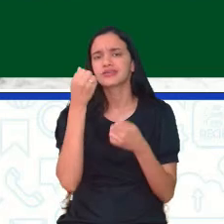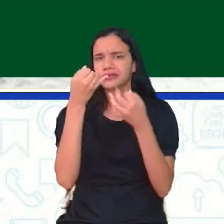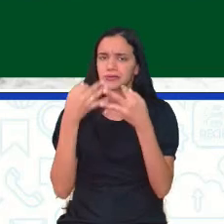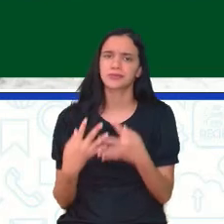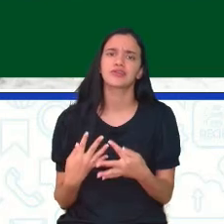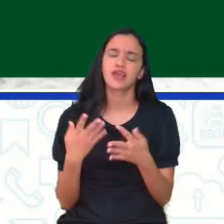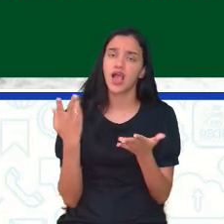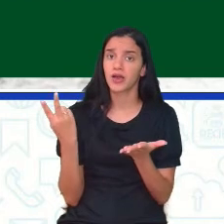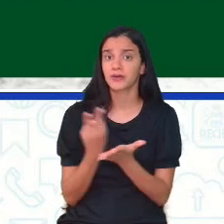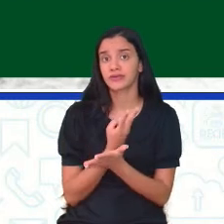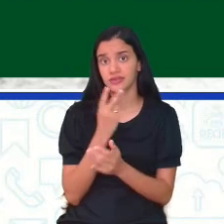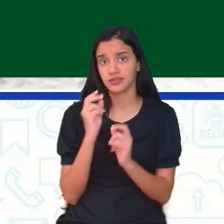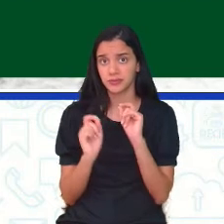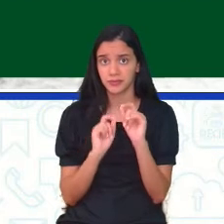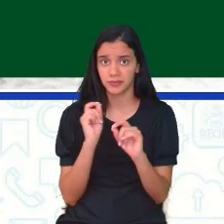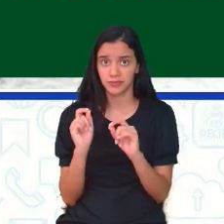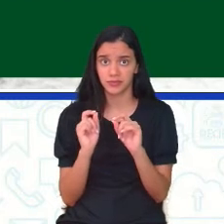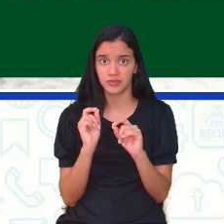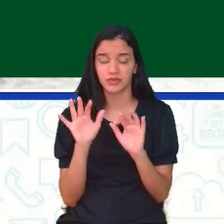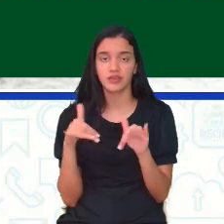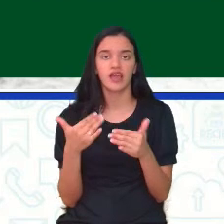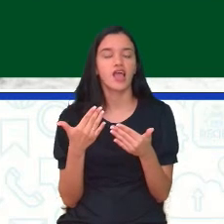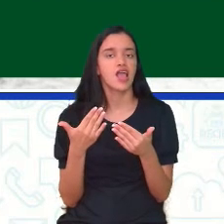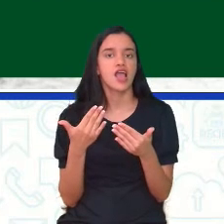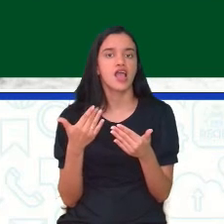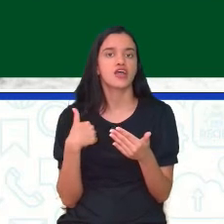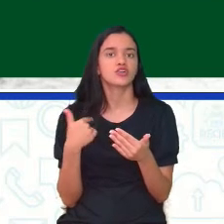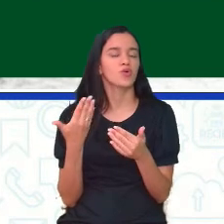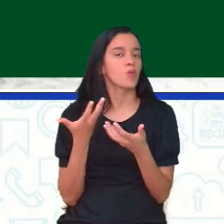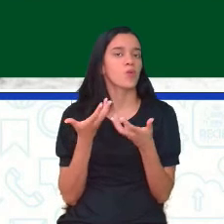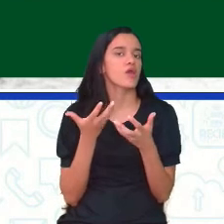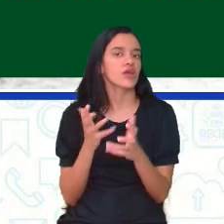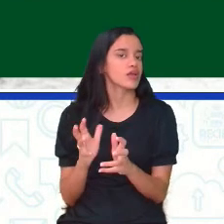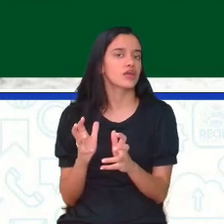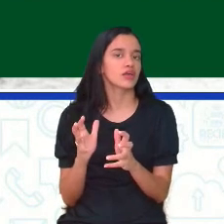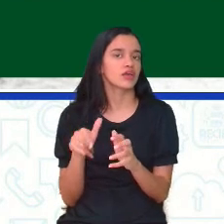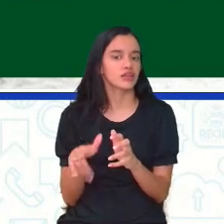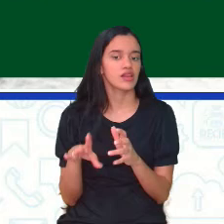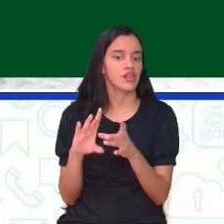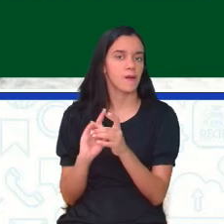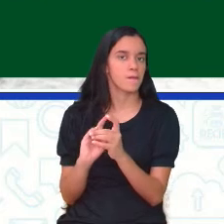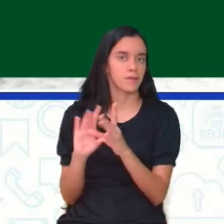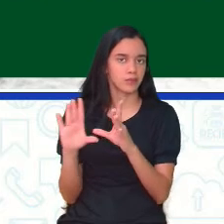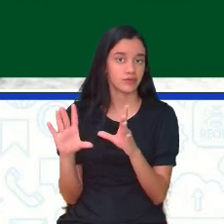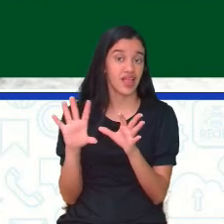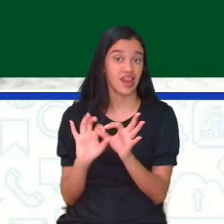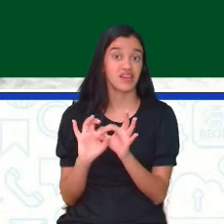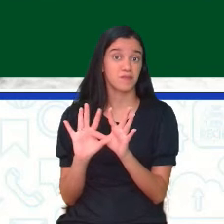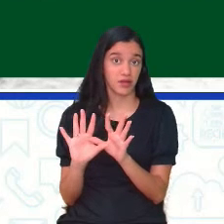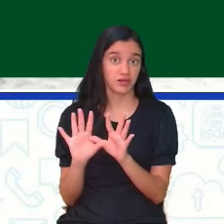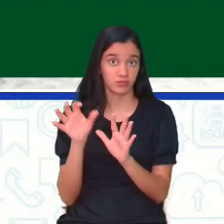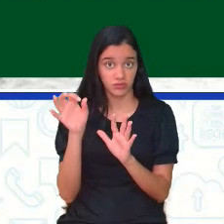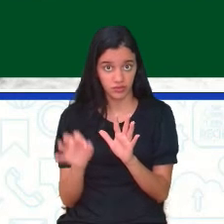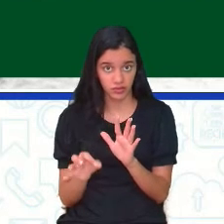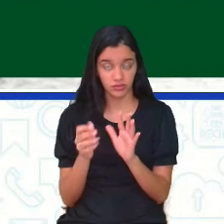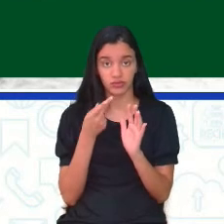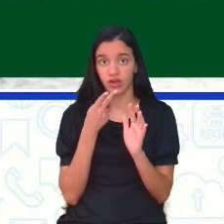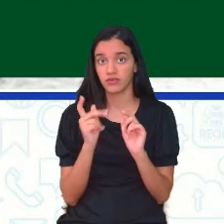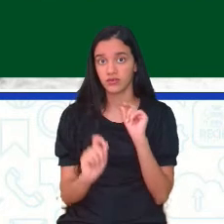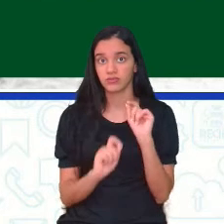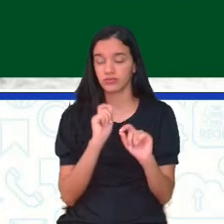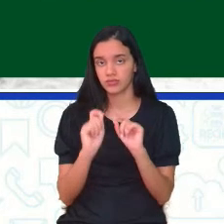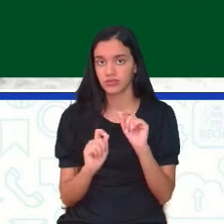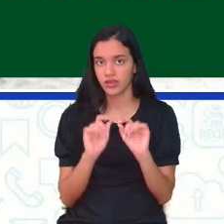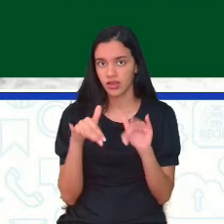que acontecia, né? Eles se opunham a esse modelo de democracia liberal, certo? Eles diziam que